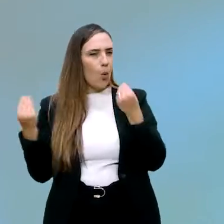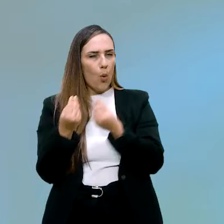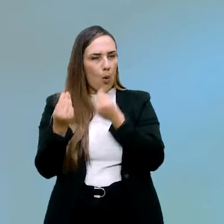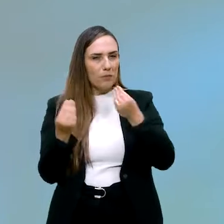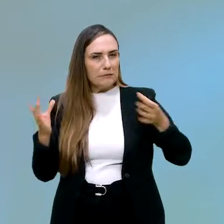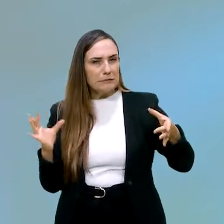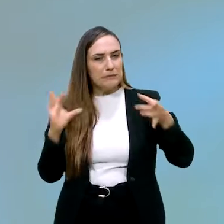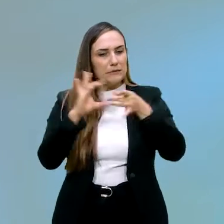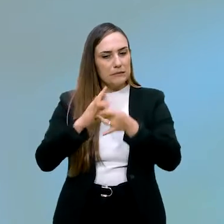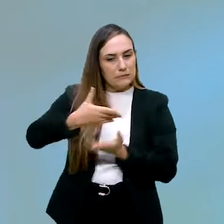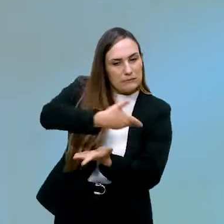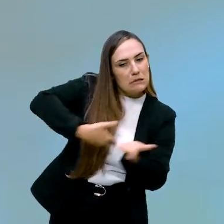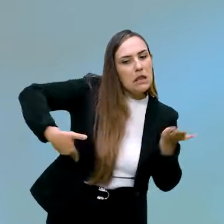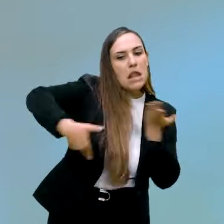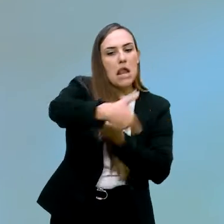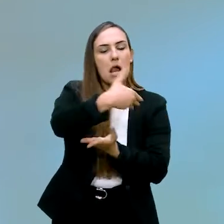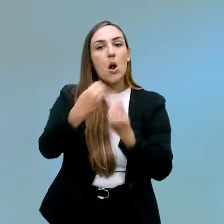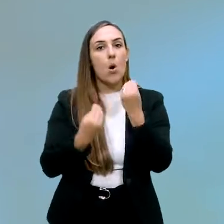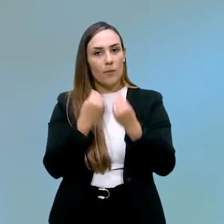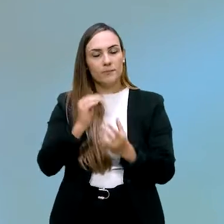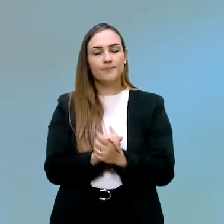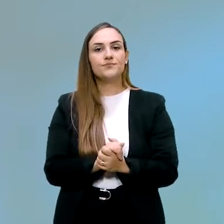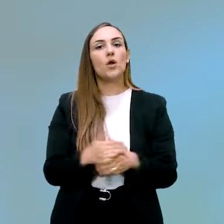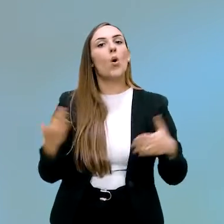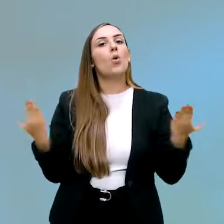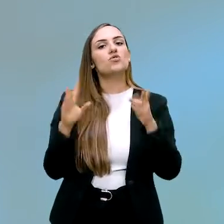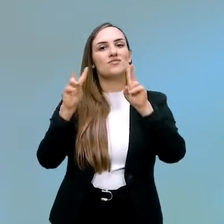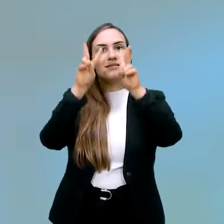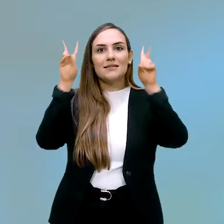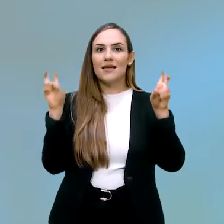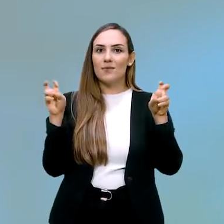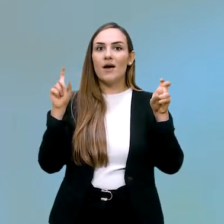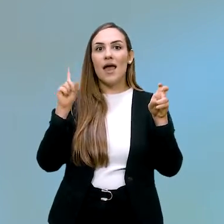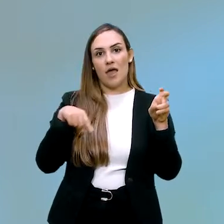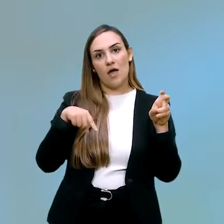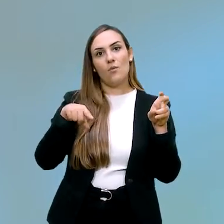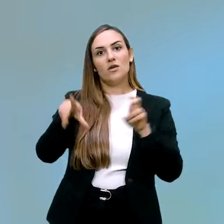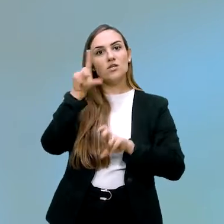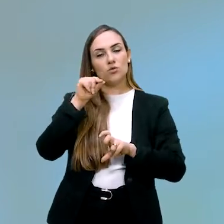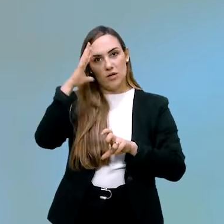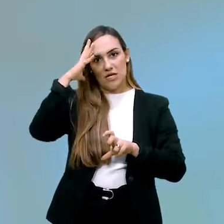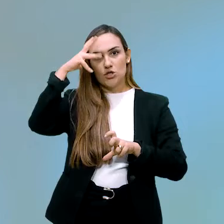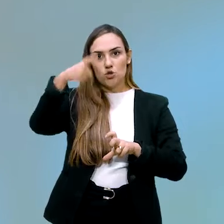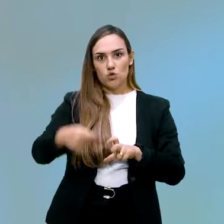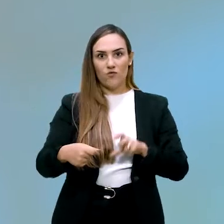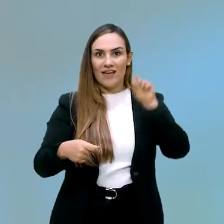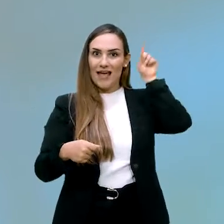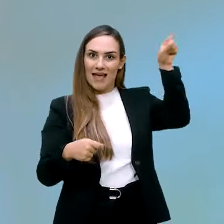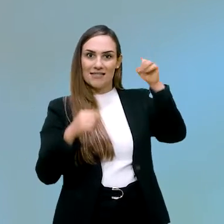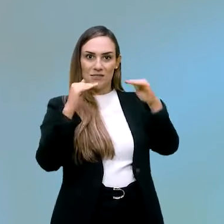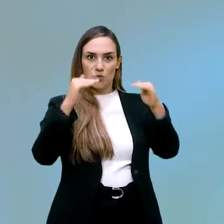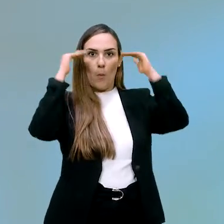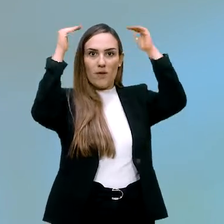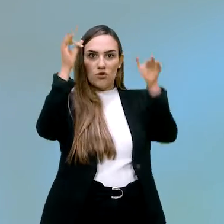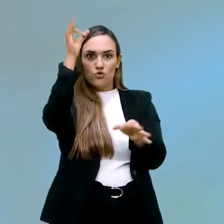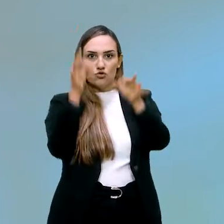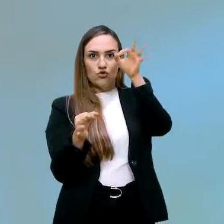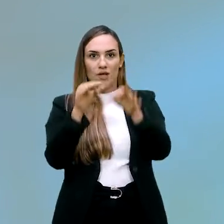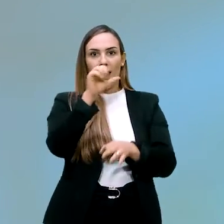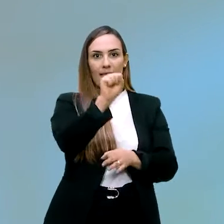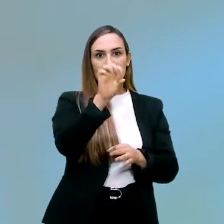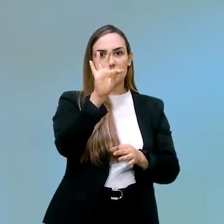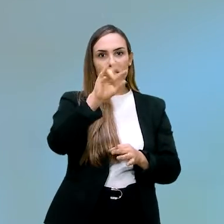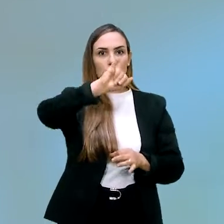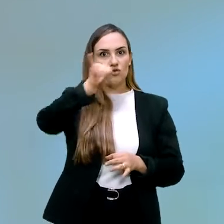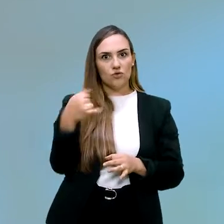se relacionam reciprocamente. E o tema de hoje é uma decisão do Superior Tribunal de Justiça, o STJ,